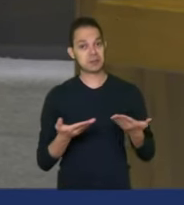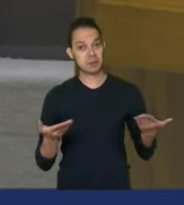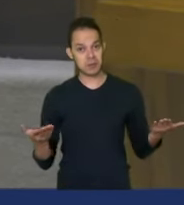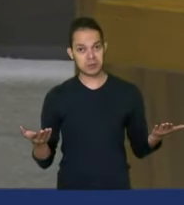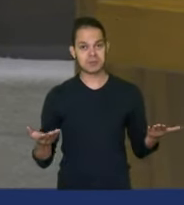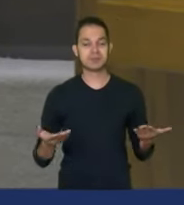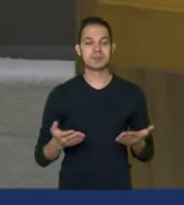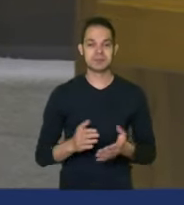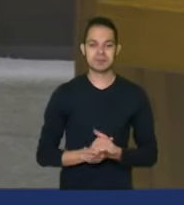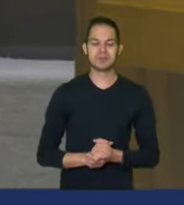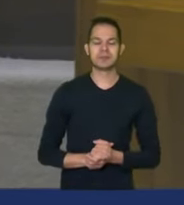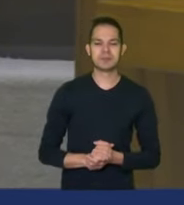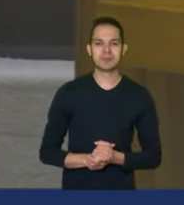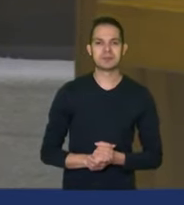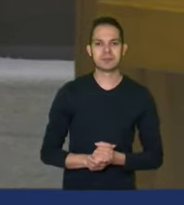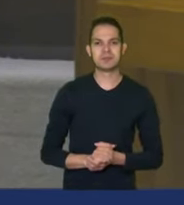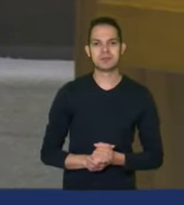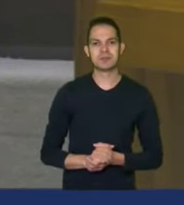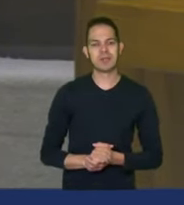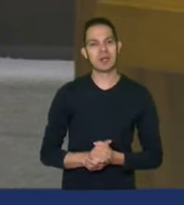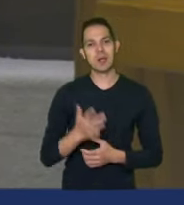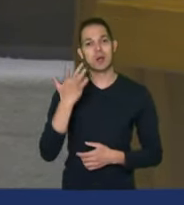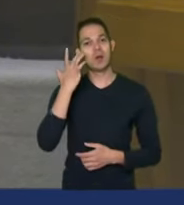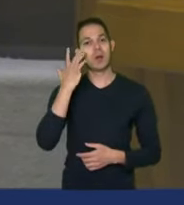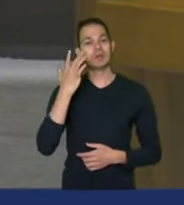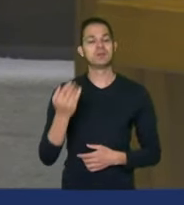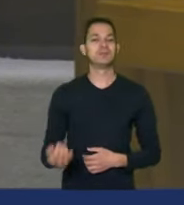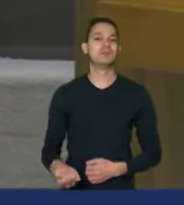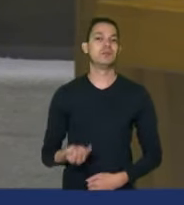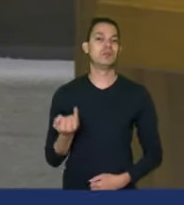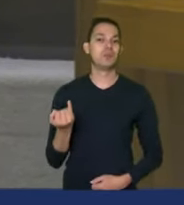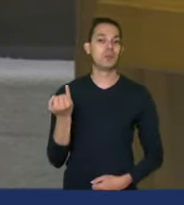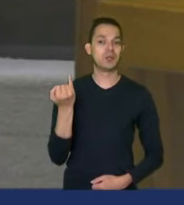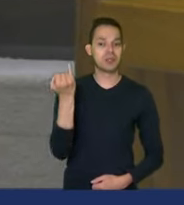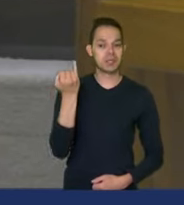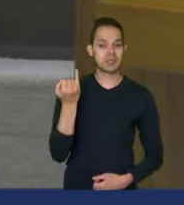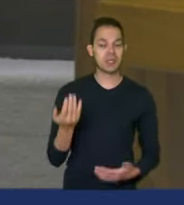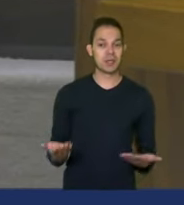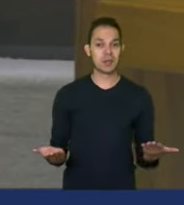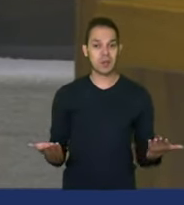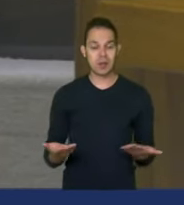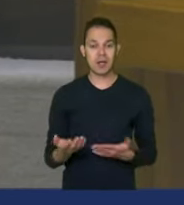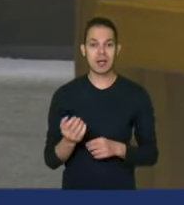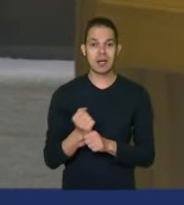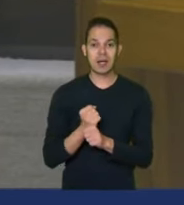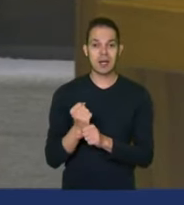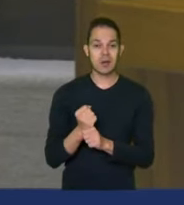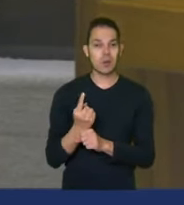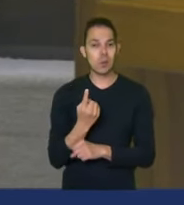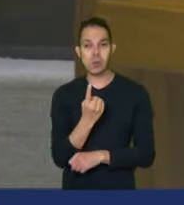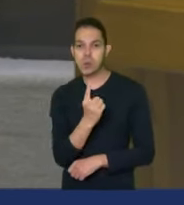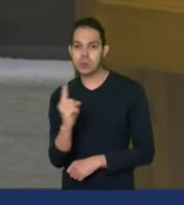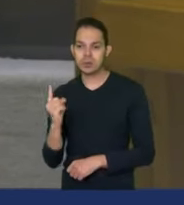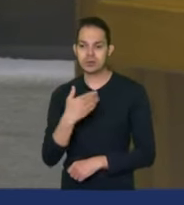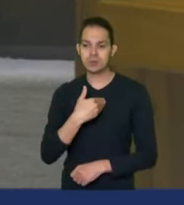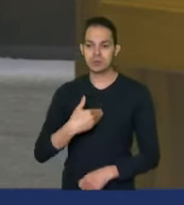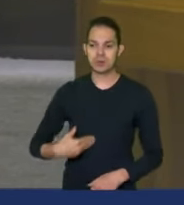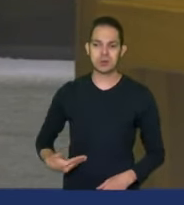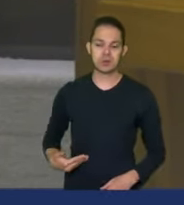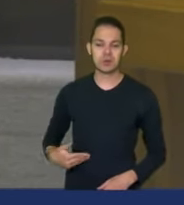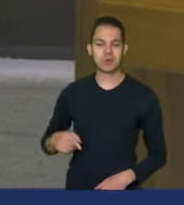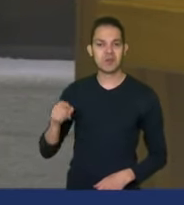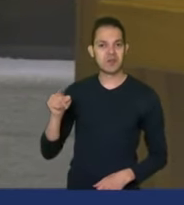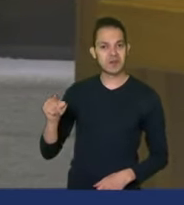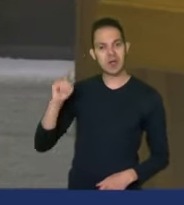dela. Enfim, acho que é muito importante. Nós estamos no, no último ano desse governo que